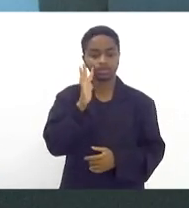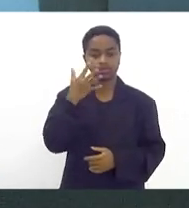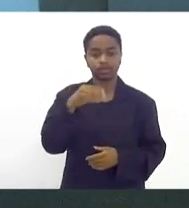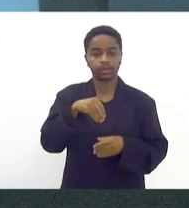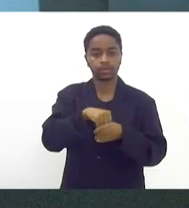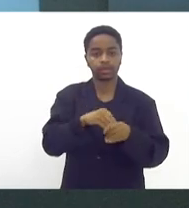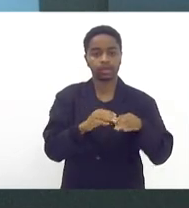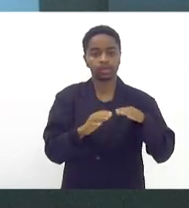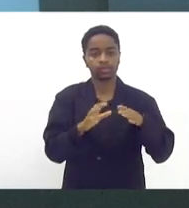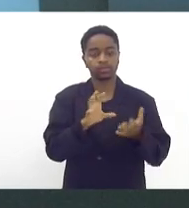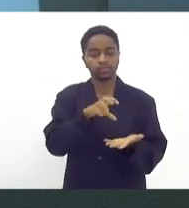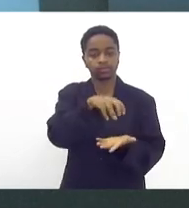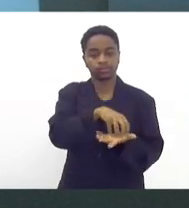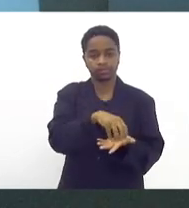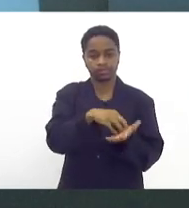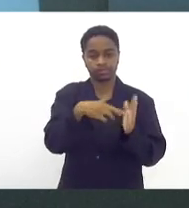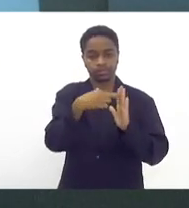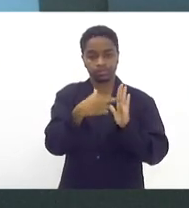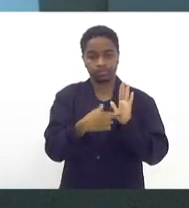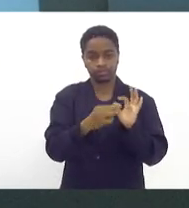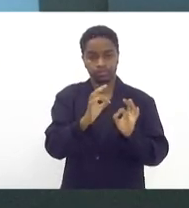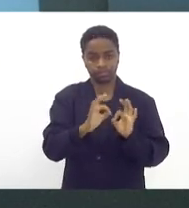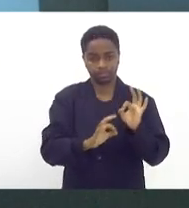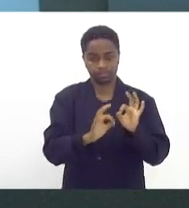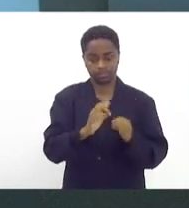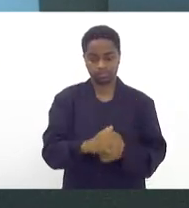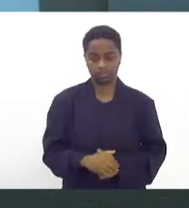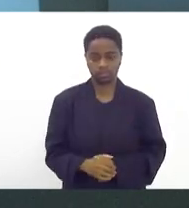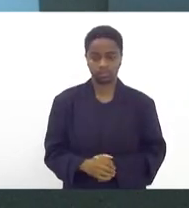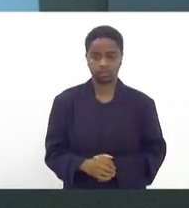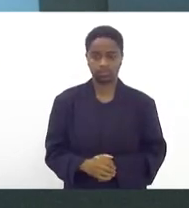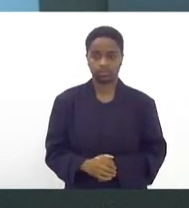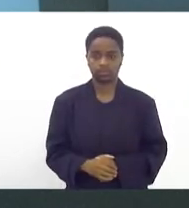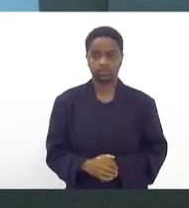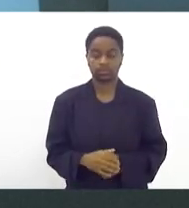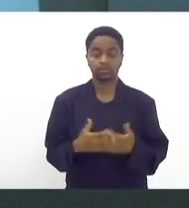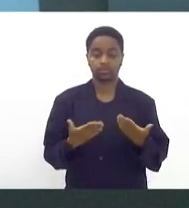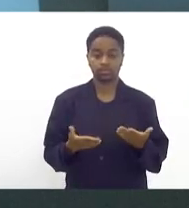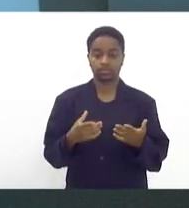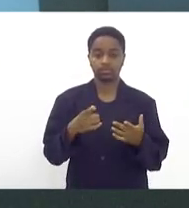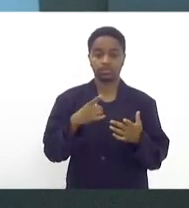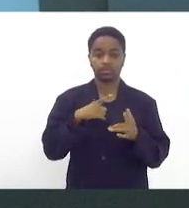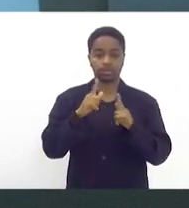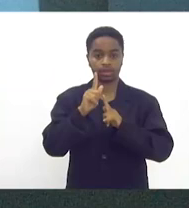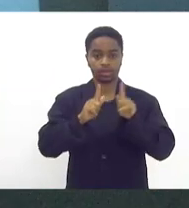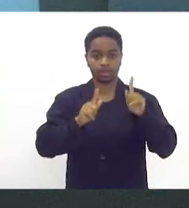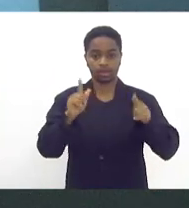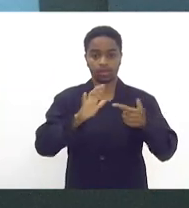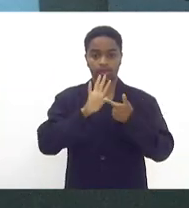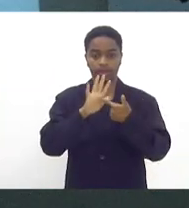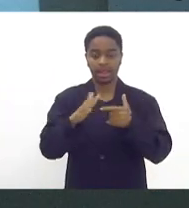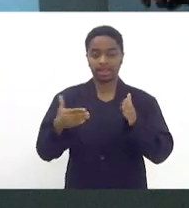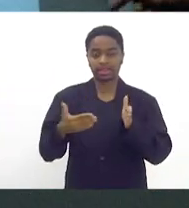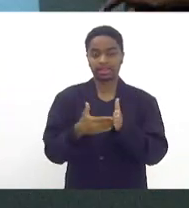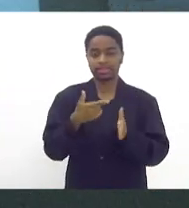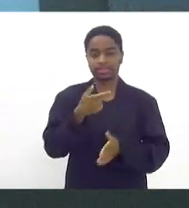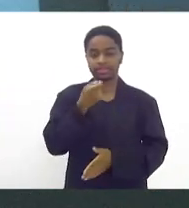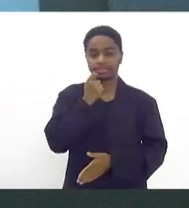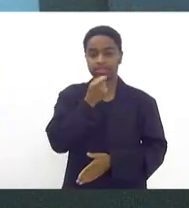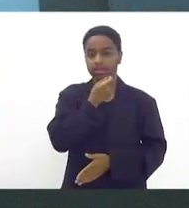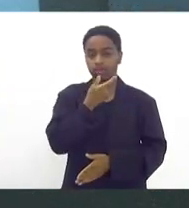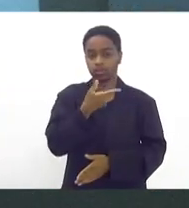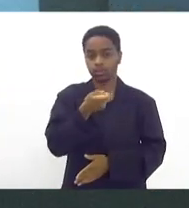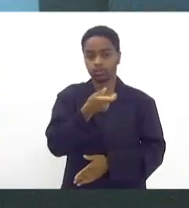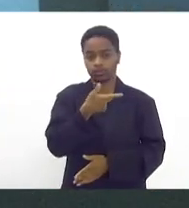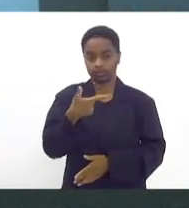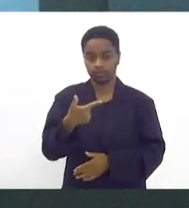órgão regulador eh este índice é até setembro de 2022 Porque nós já